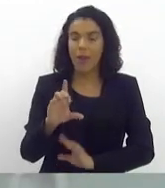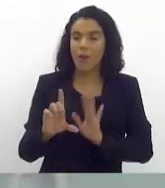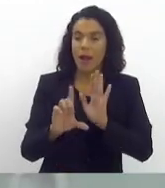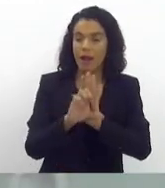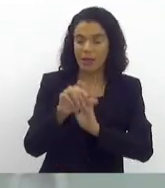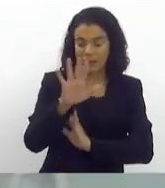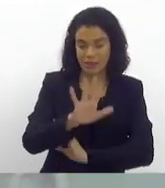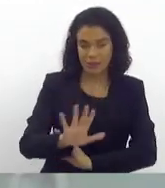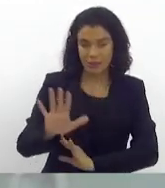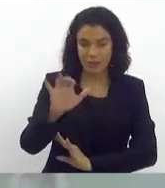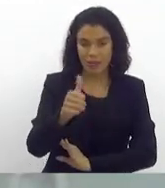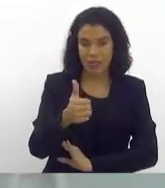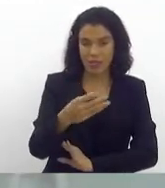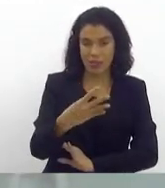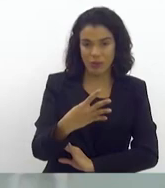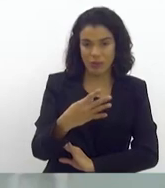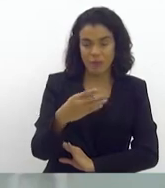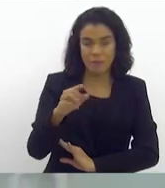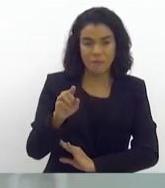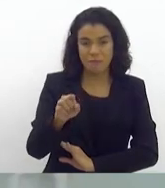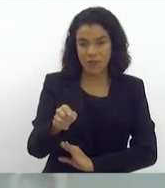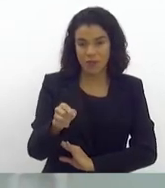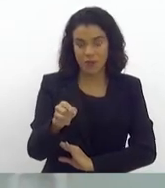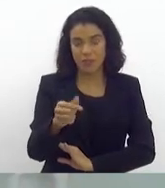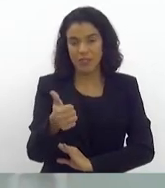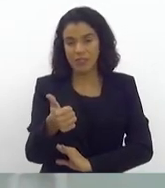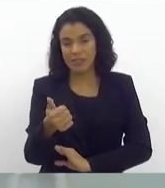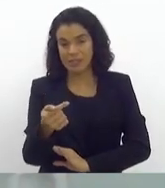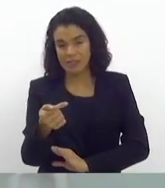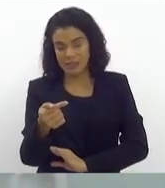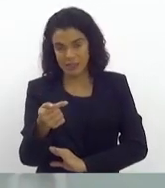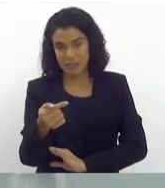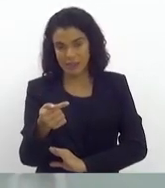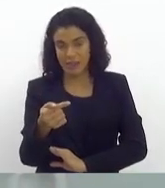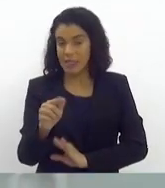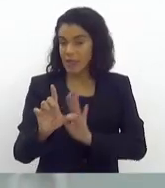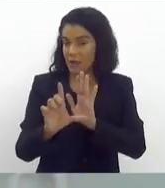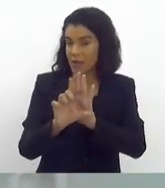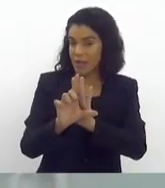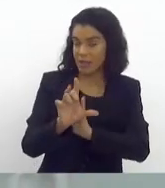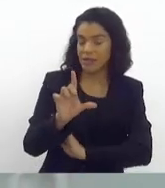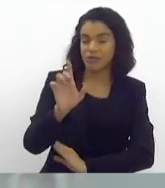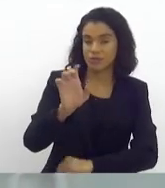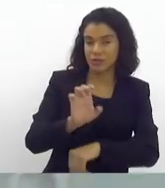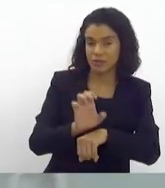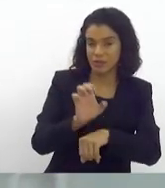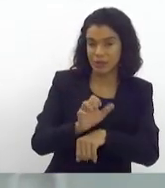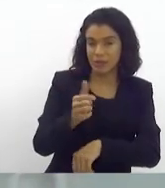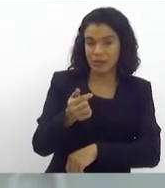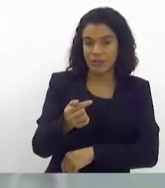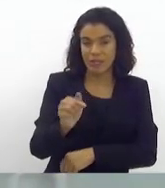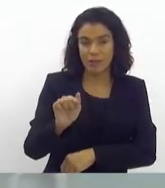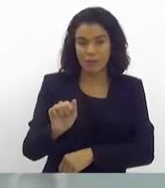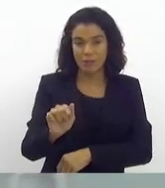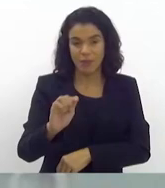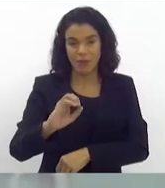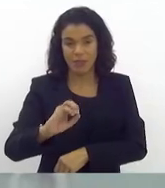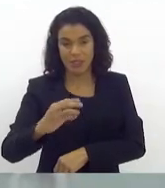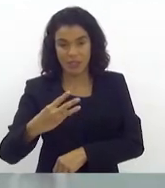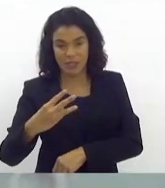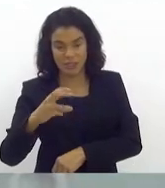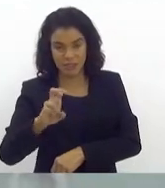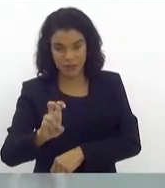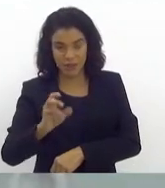14.017 de 2020. Nós temos a lei estadual 7.035 de 2015,